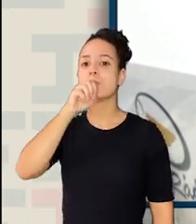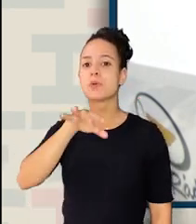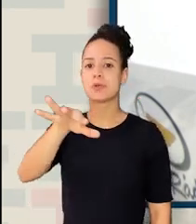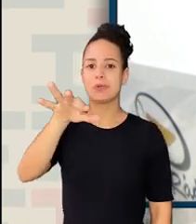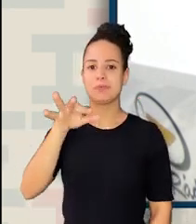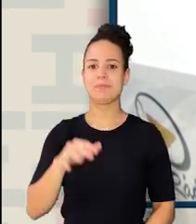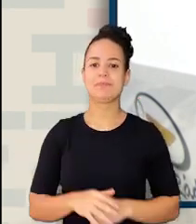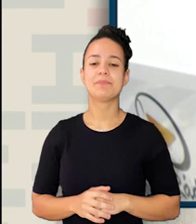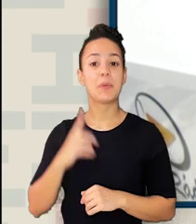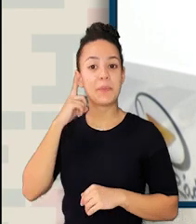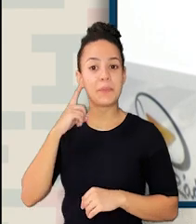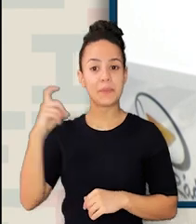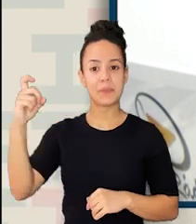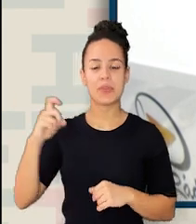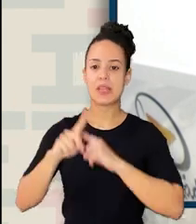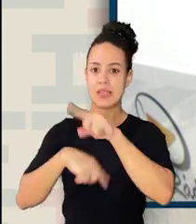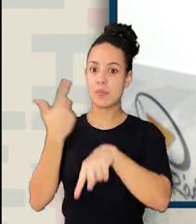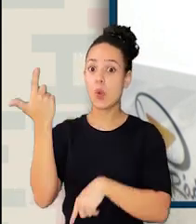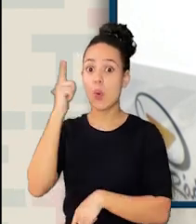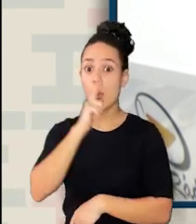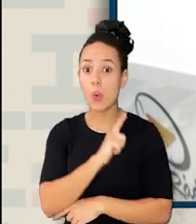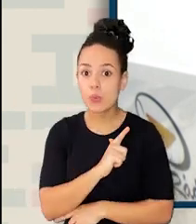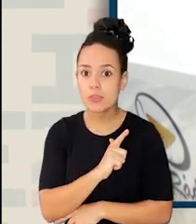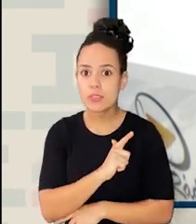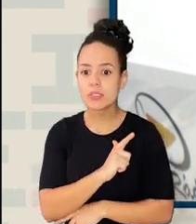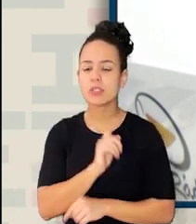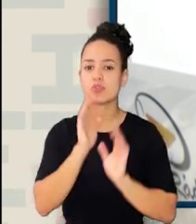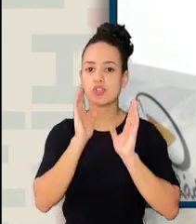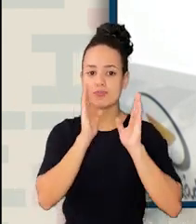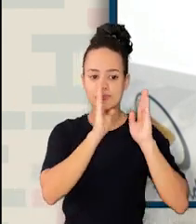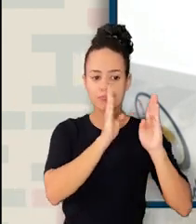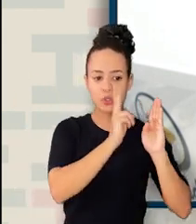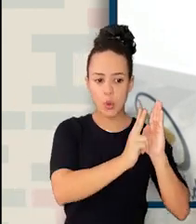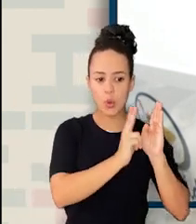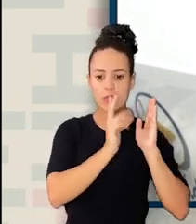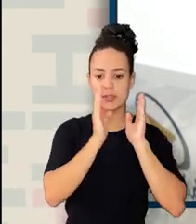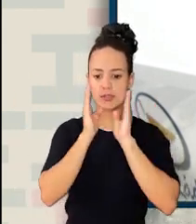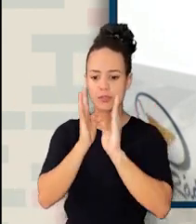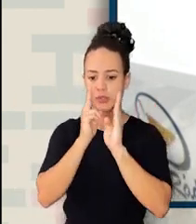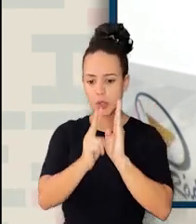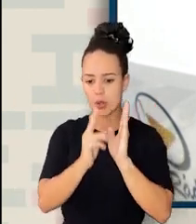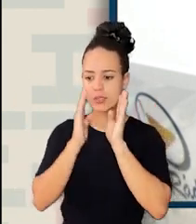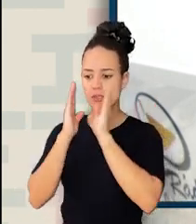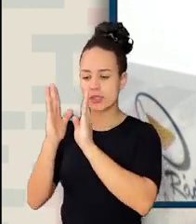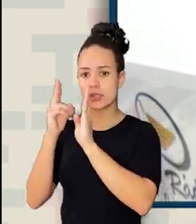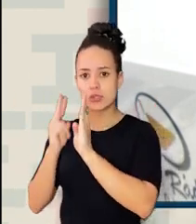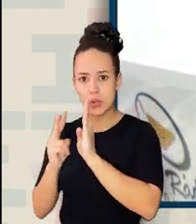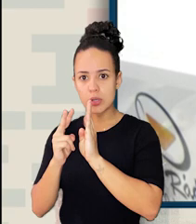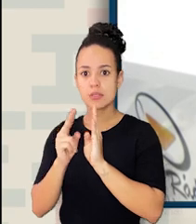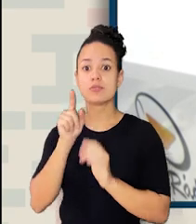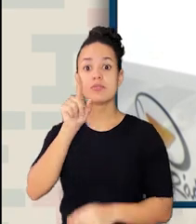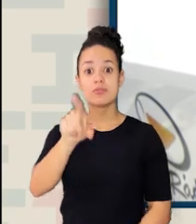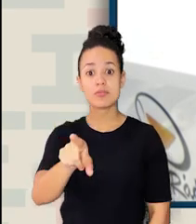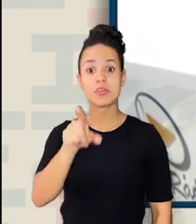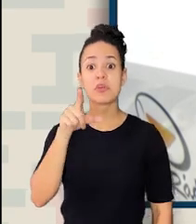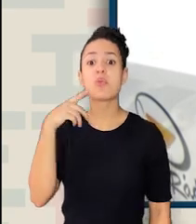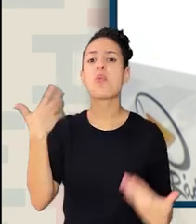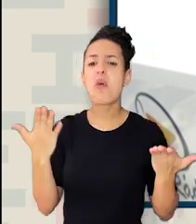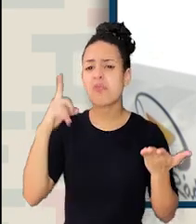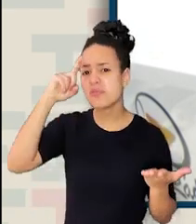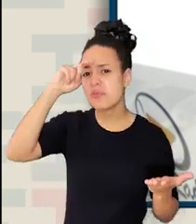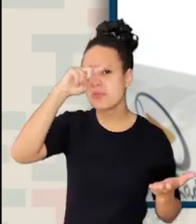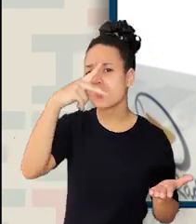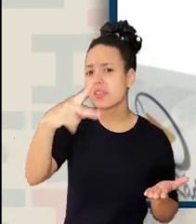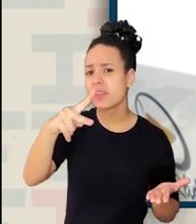aí depois que você consegue esses sons separados de 2 em 2, você vai detectar qual a sua